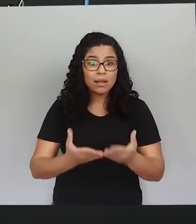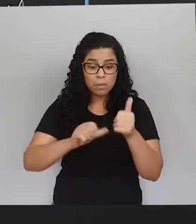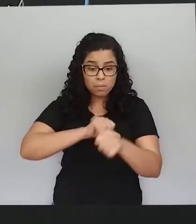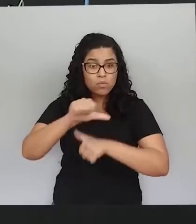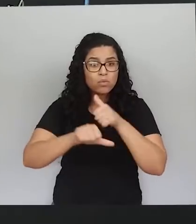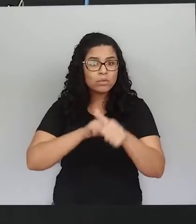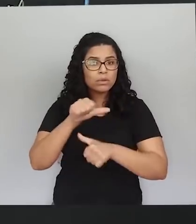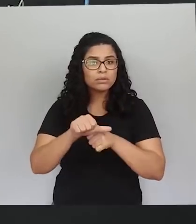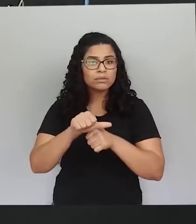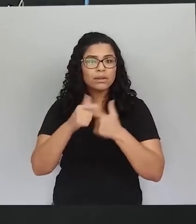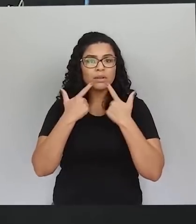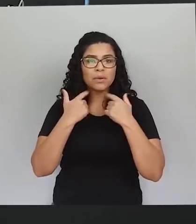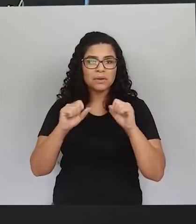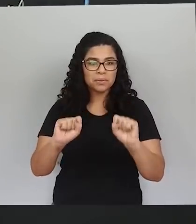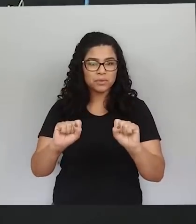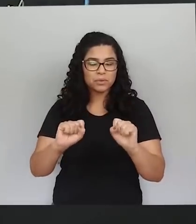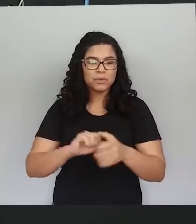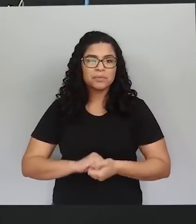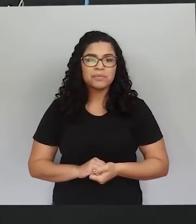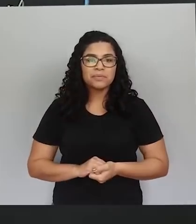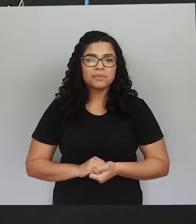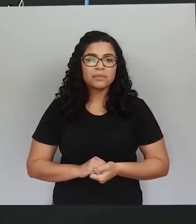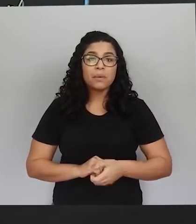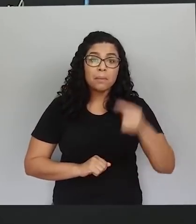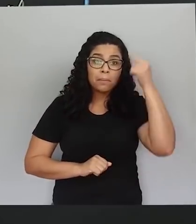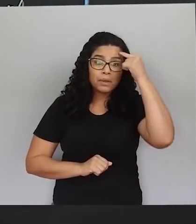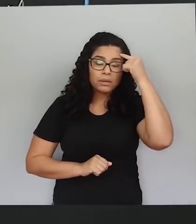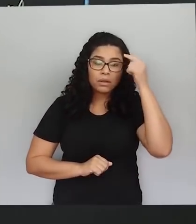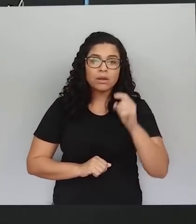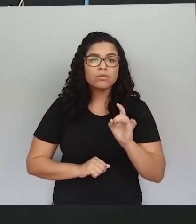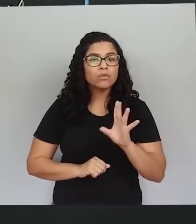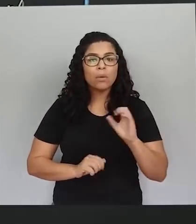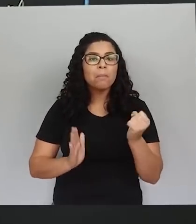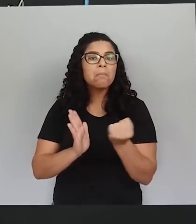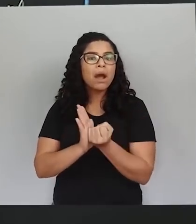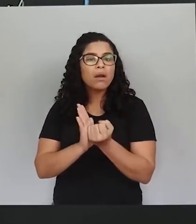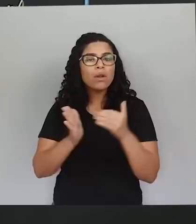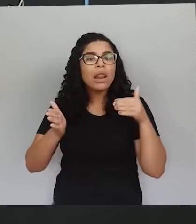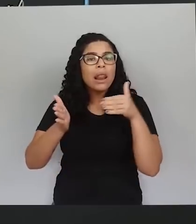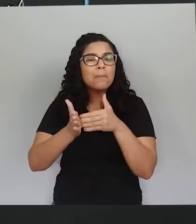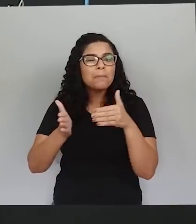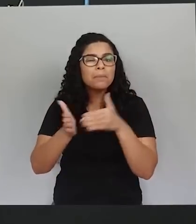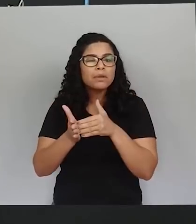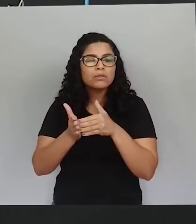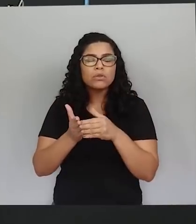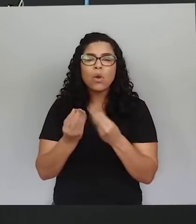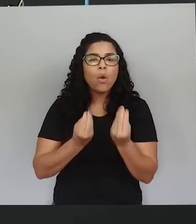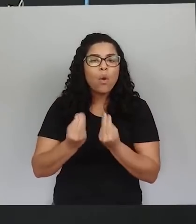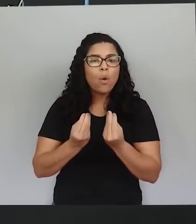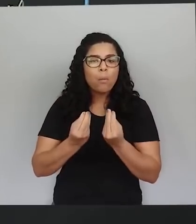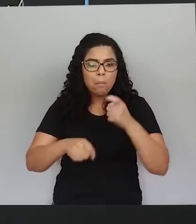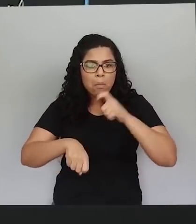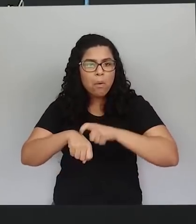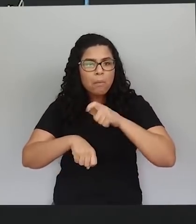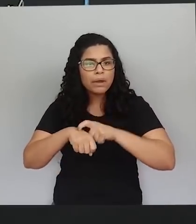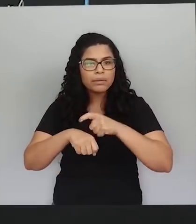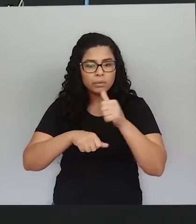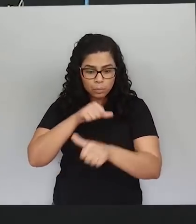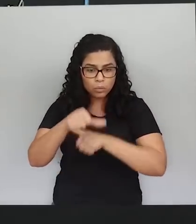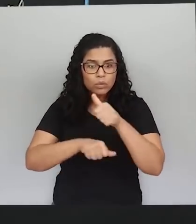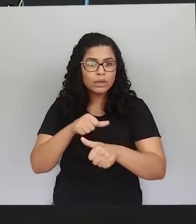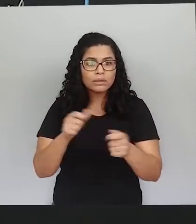individual. Depois que Dona Dorina morreu, mudou um pouco. Mas o trabalho de Dona Dorina era o